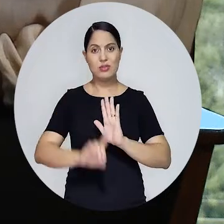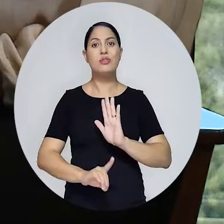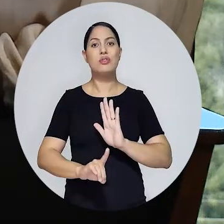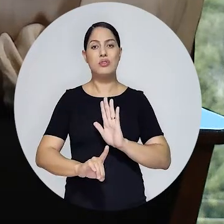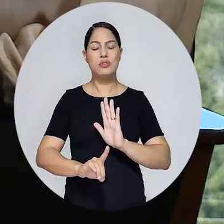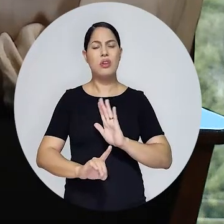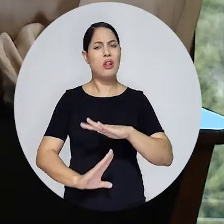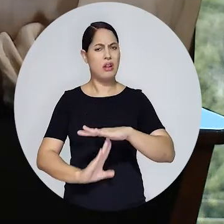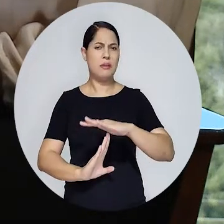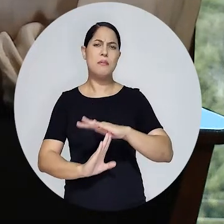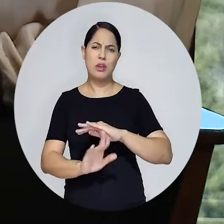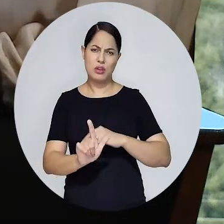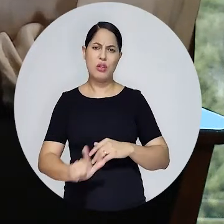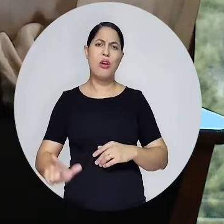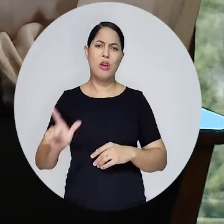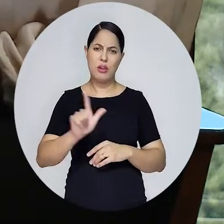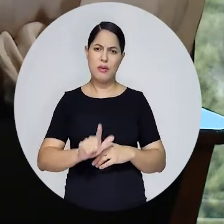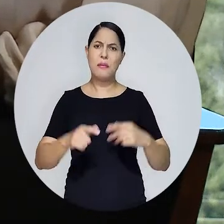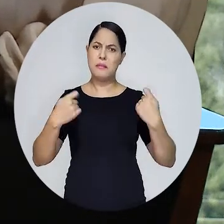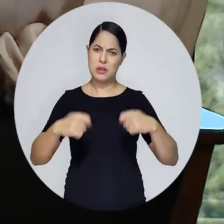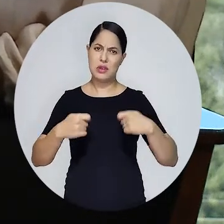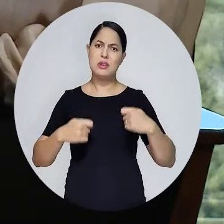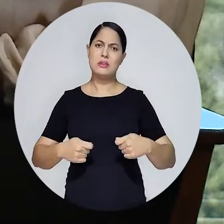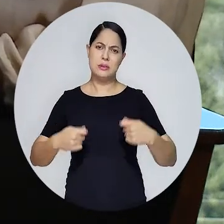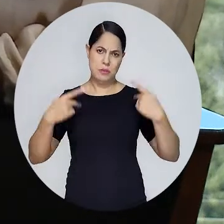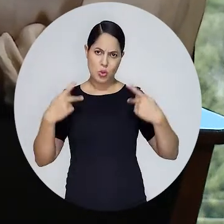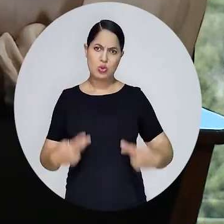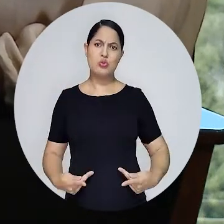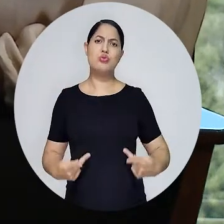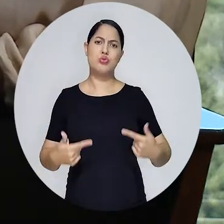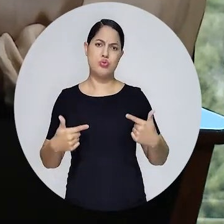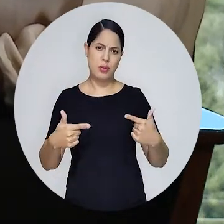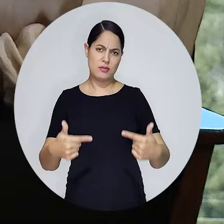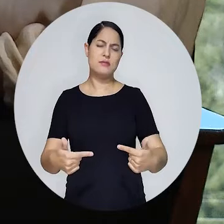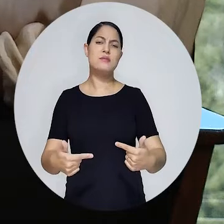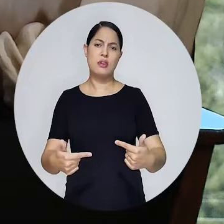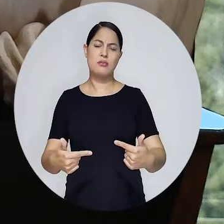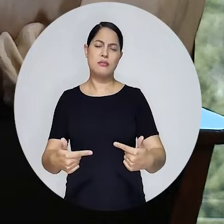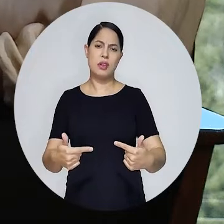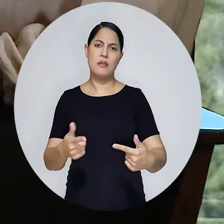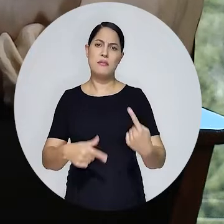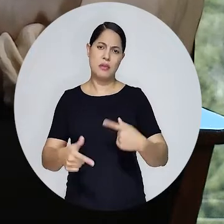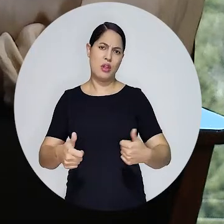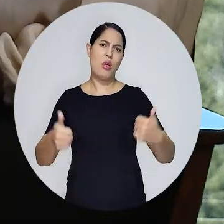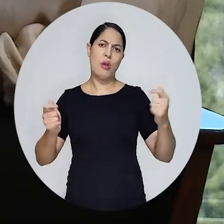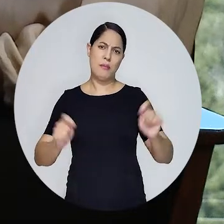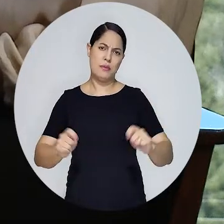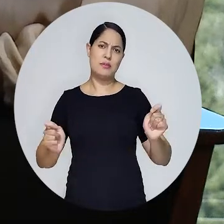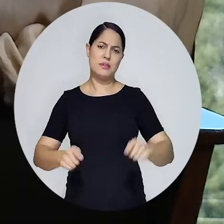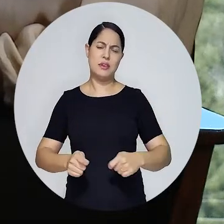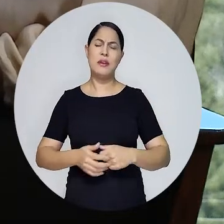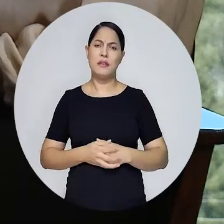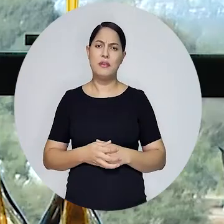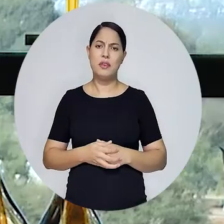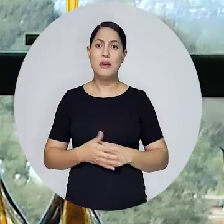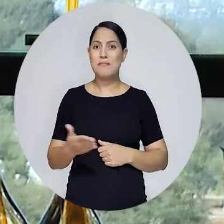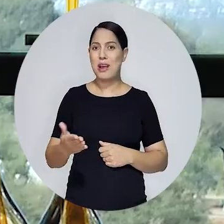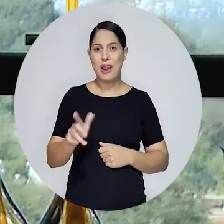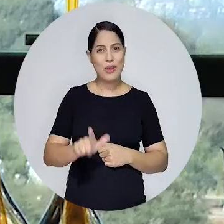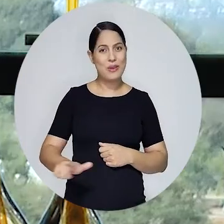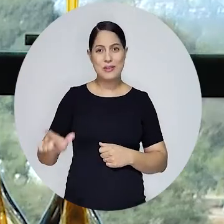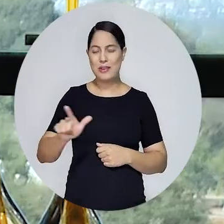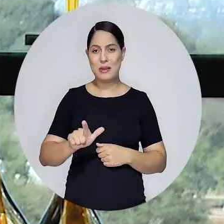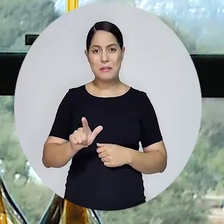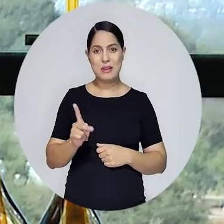direito, a liberdade, dentro de limites, claro, de conduta, a gente poder agir da melhor maneira possível. Isso, sem dúvida nenhuma, as mulheres